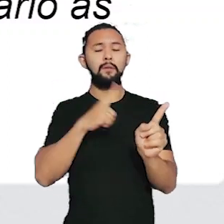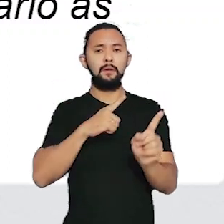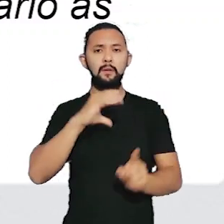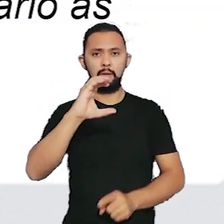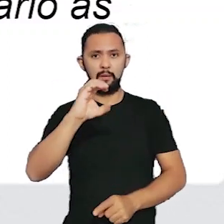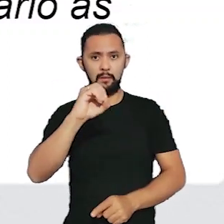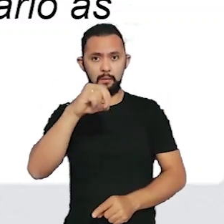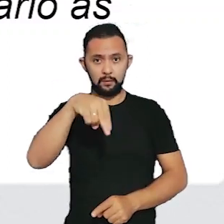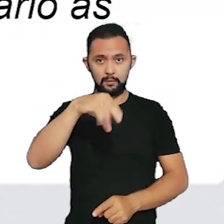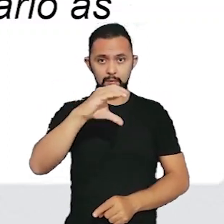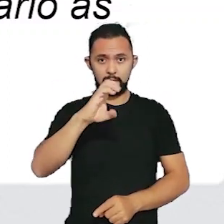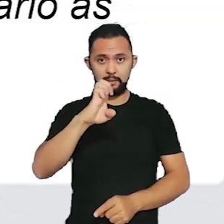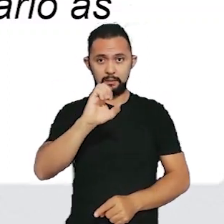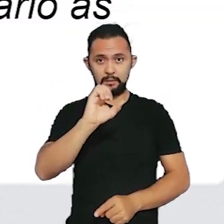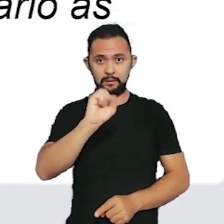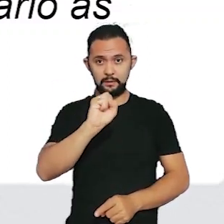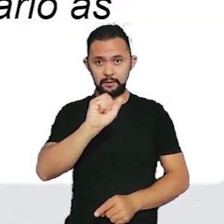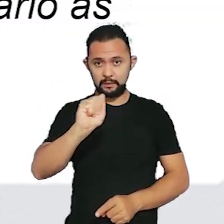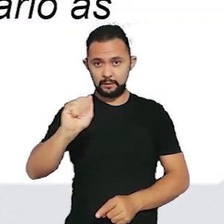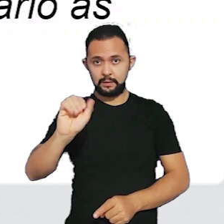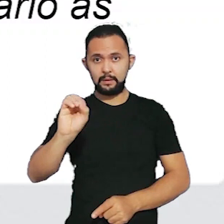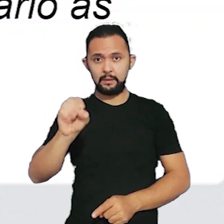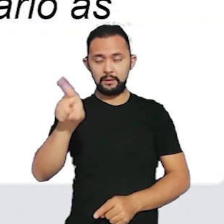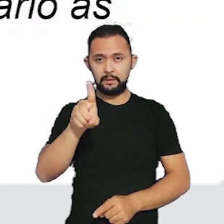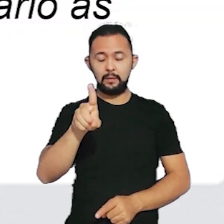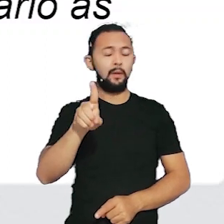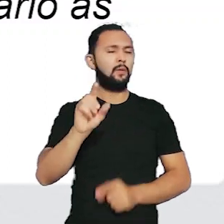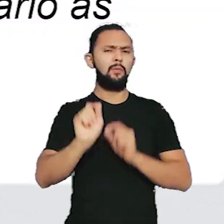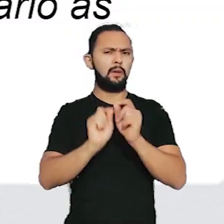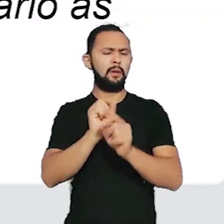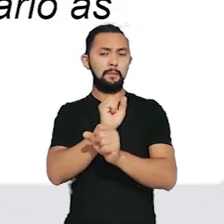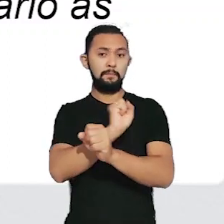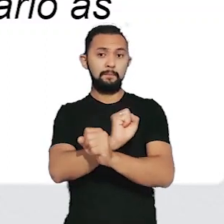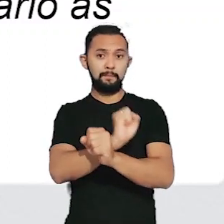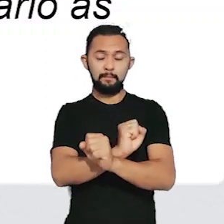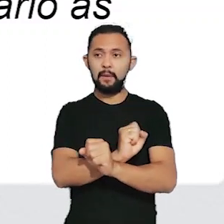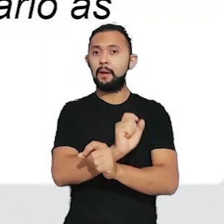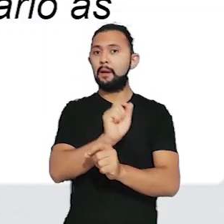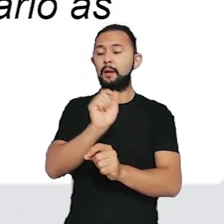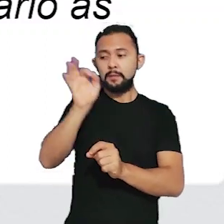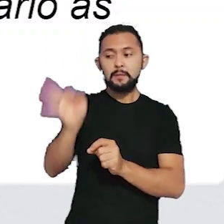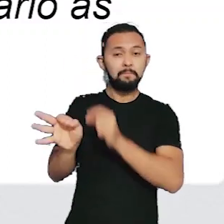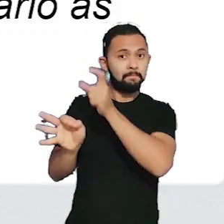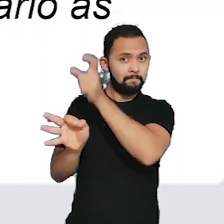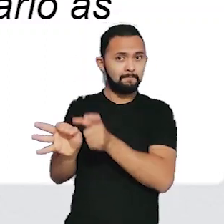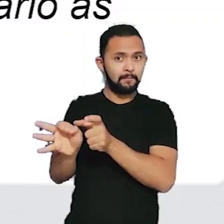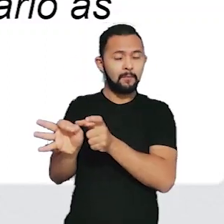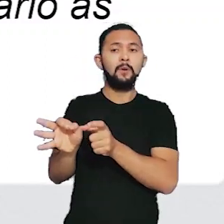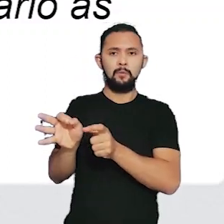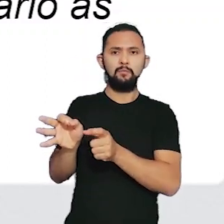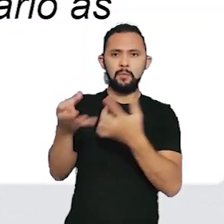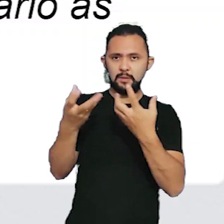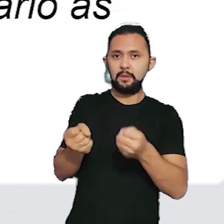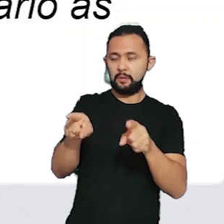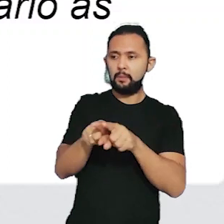concessão, tá? O normal, né, o que se espera de uma pessoa que se tenha razão é que a gente vai ser a